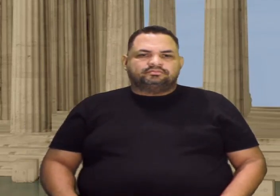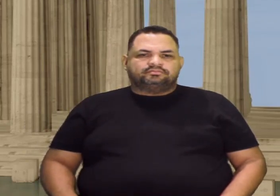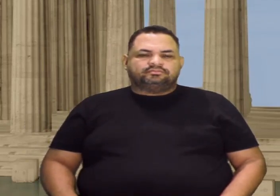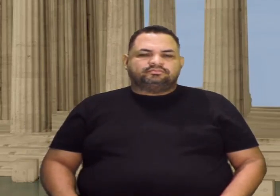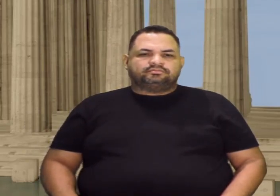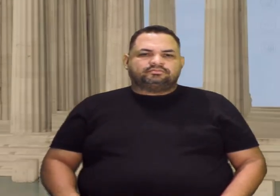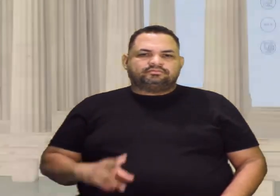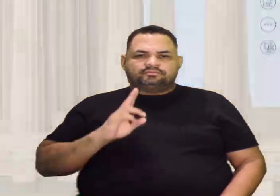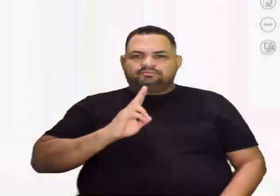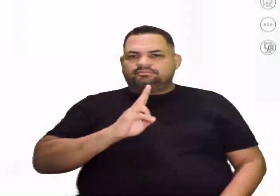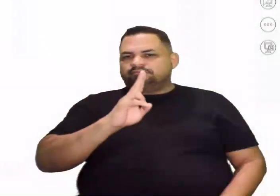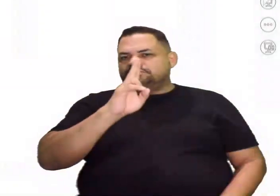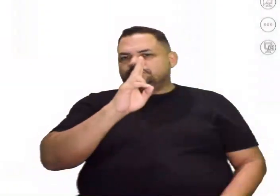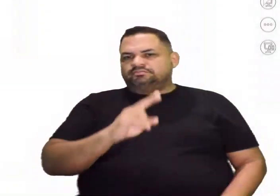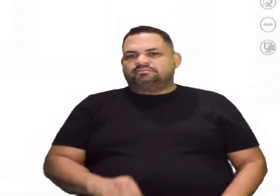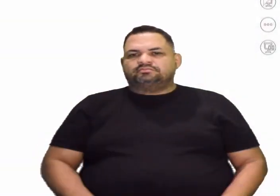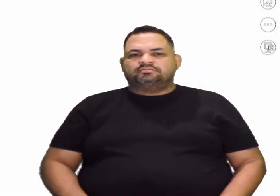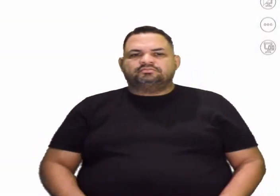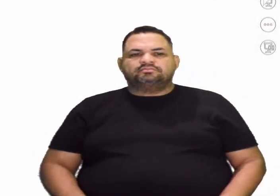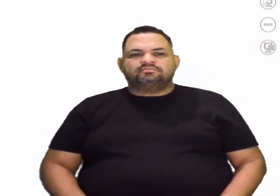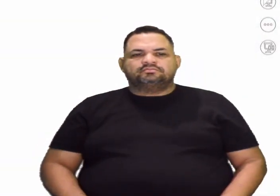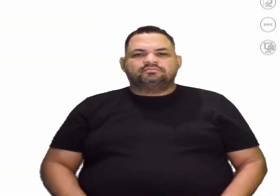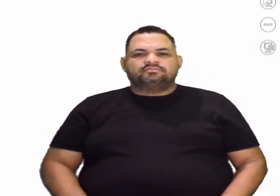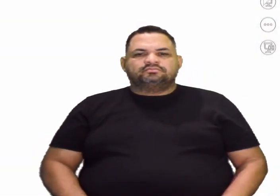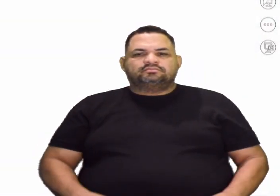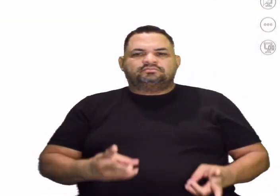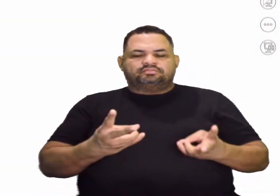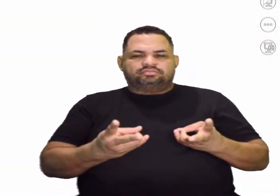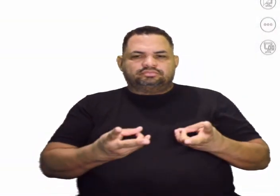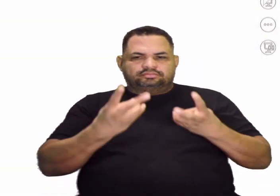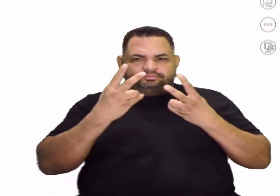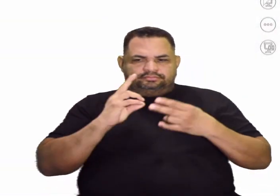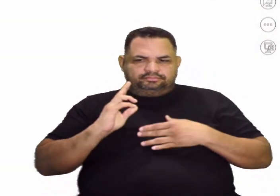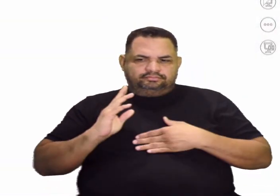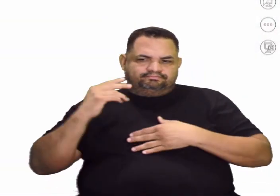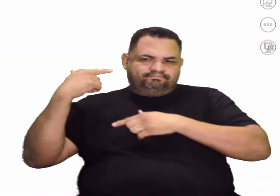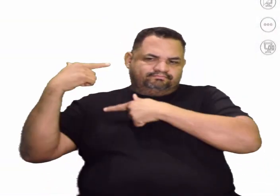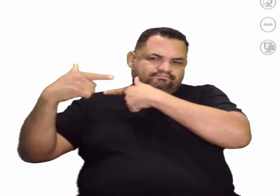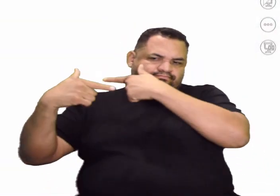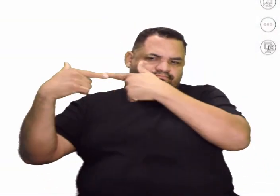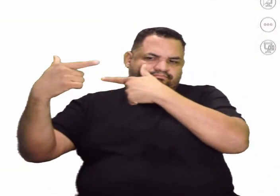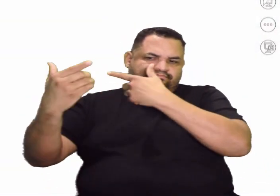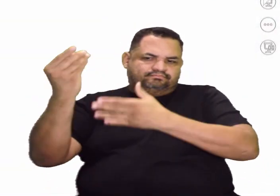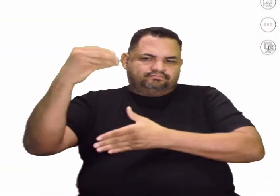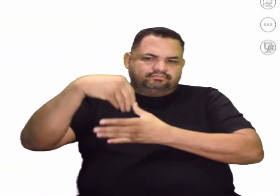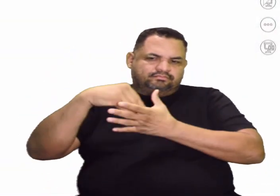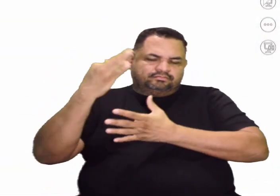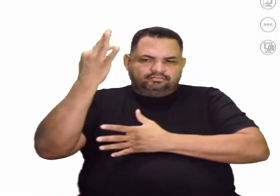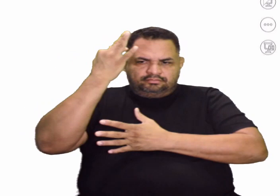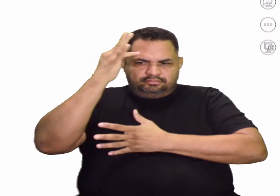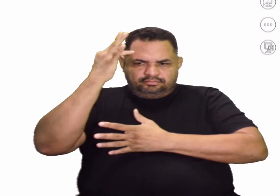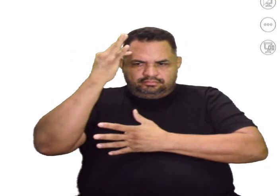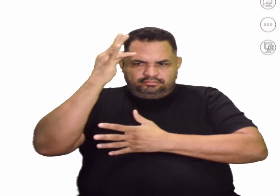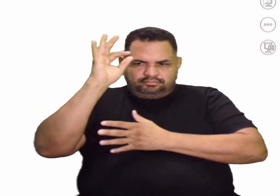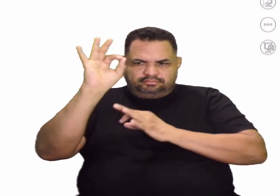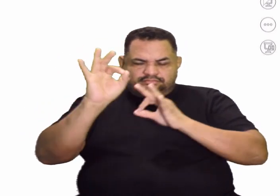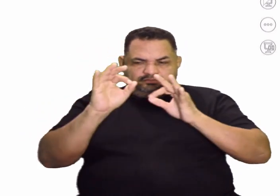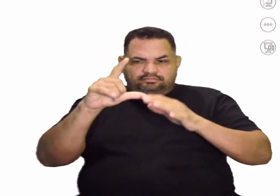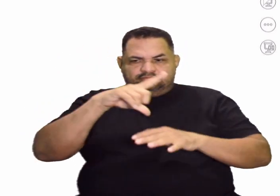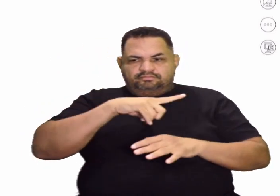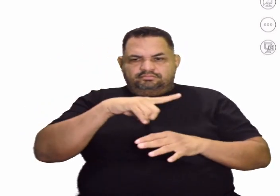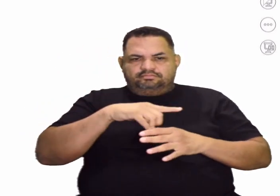lá, continuando ali. Vocês perceberem que ao longo da história, até no âmbito da filosofia,